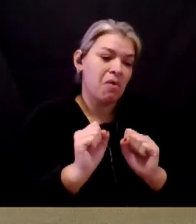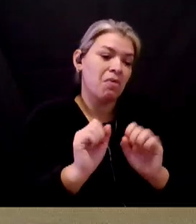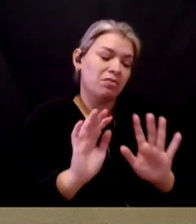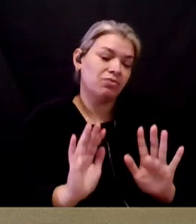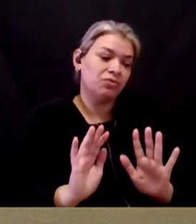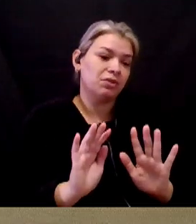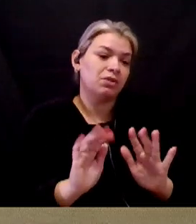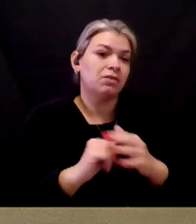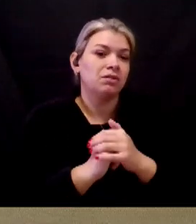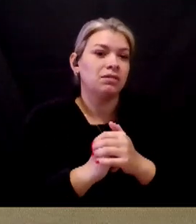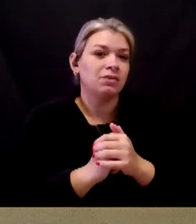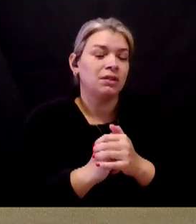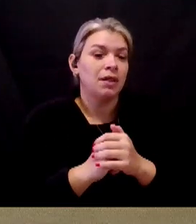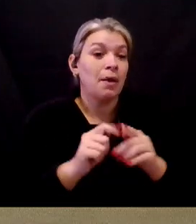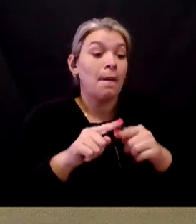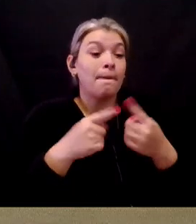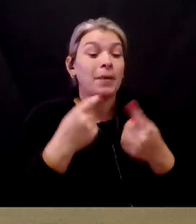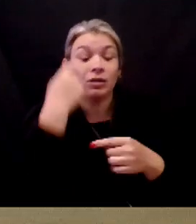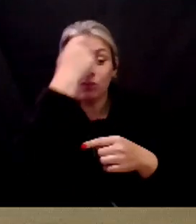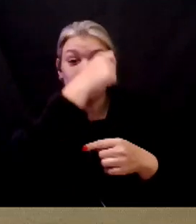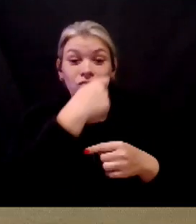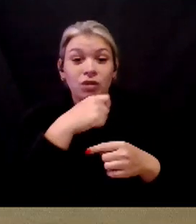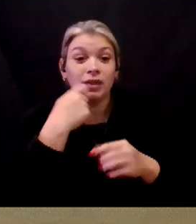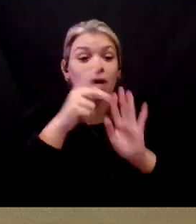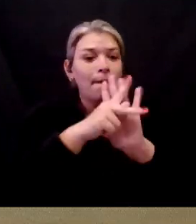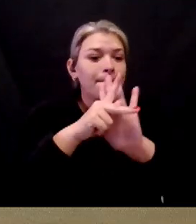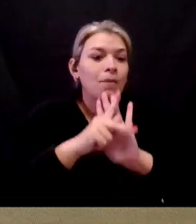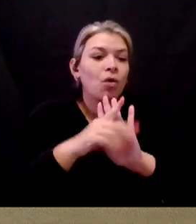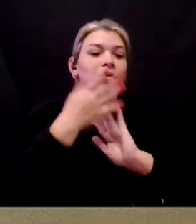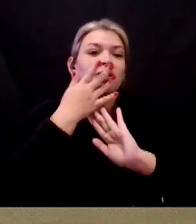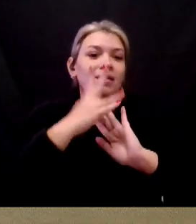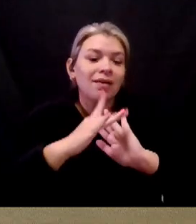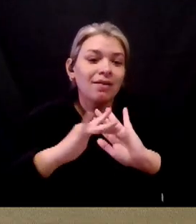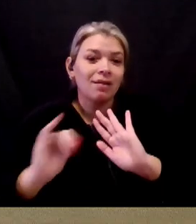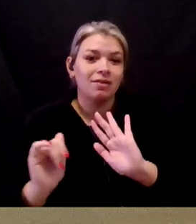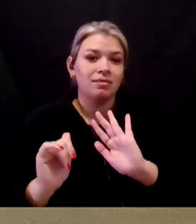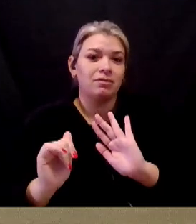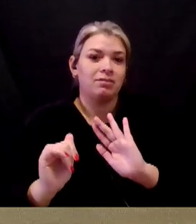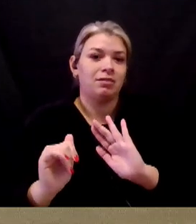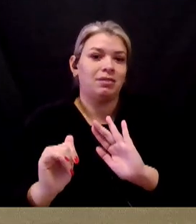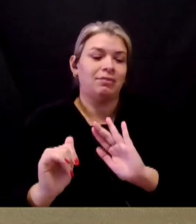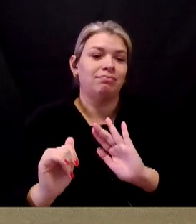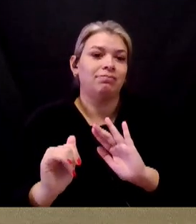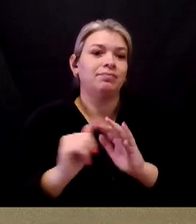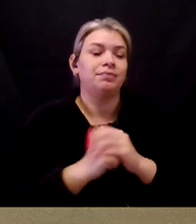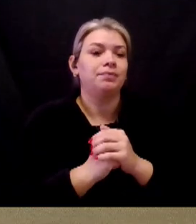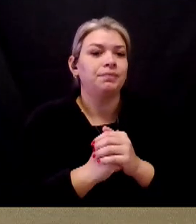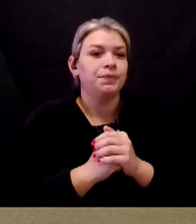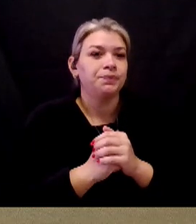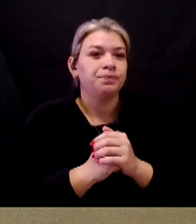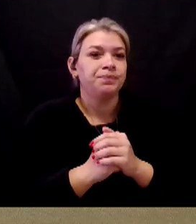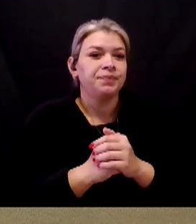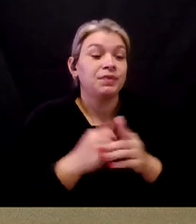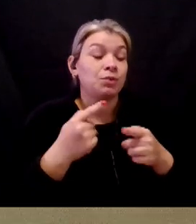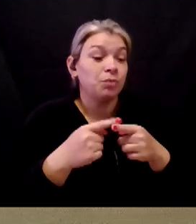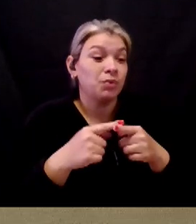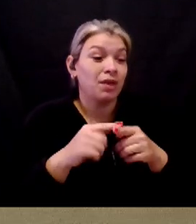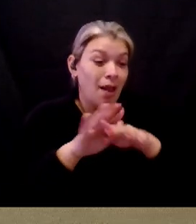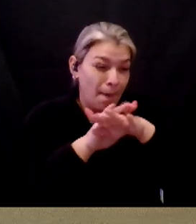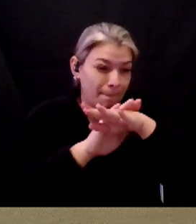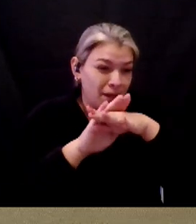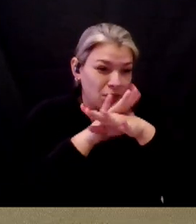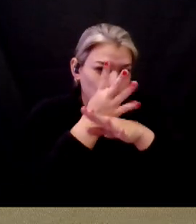que é para a idade, uma faixa etária ali da sua idade, pediátrica, porque sim, a pele vai absorver com muito